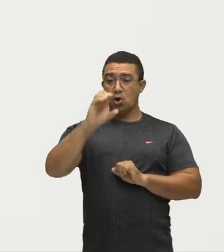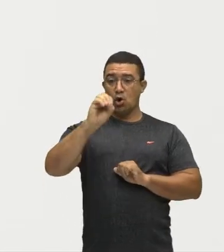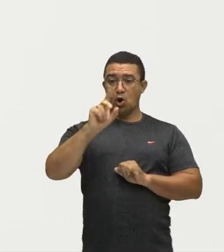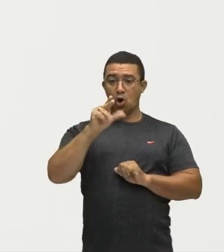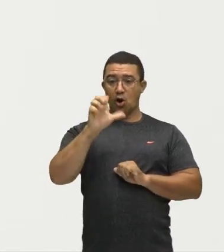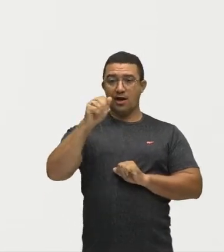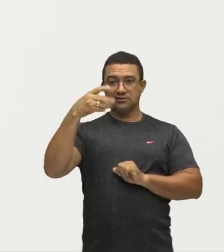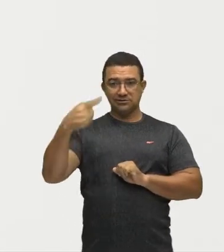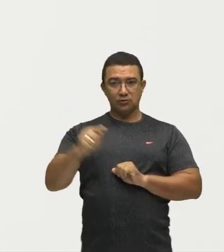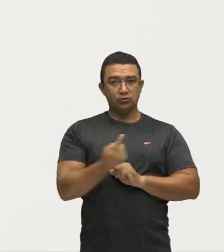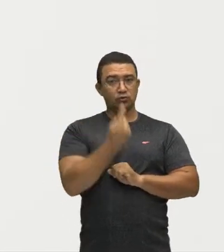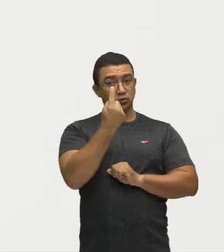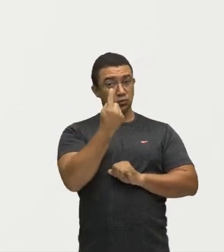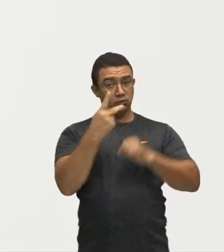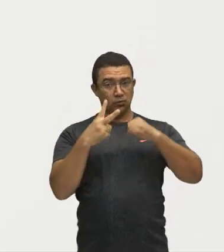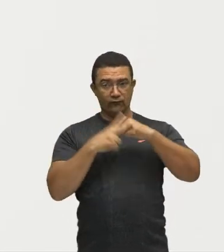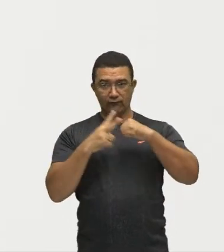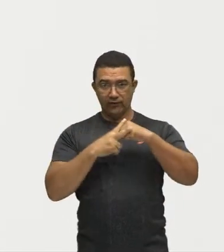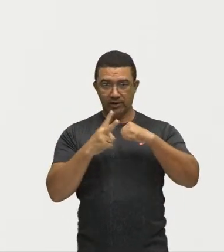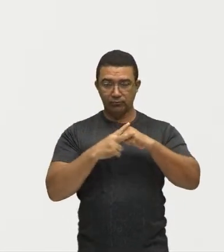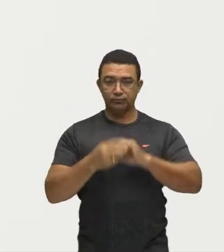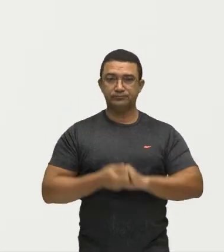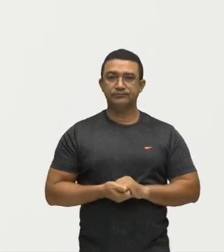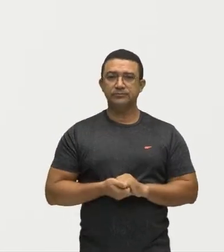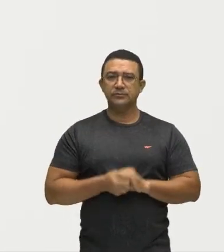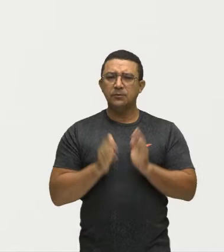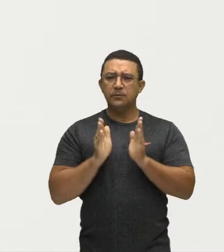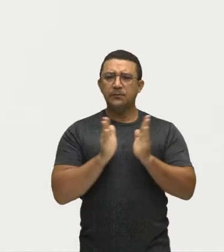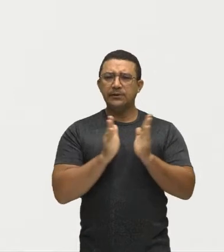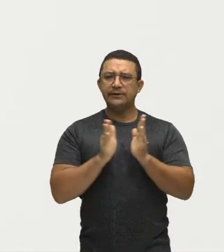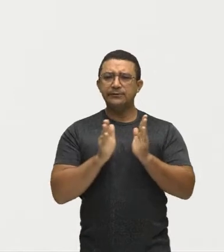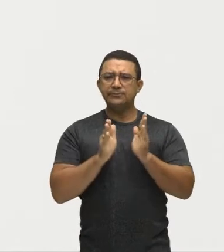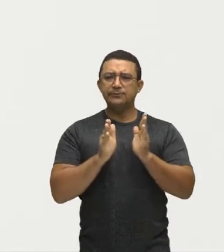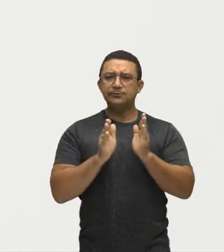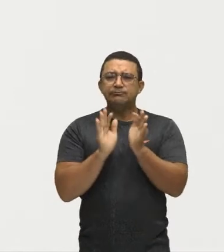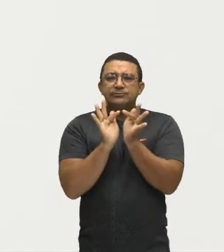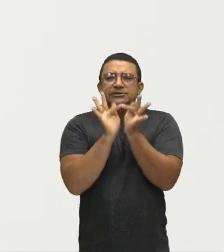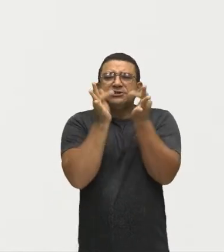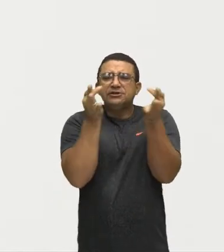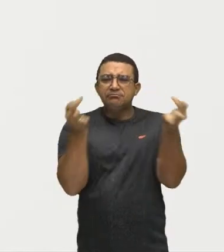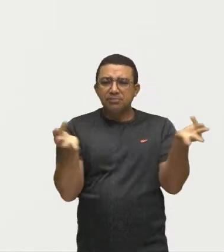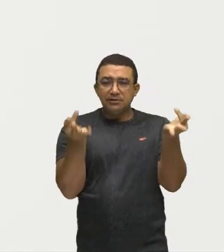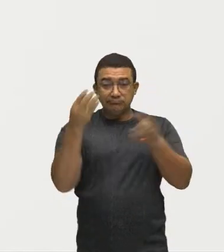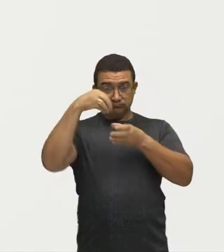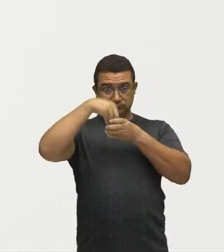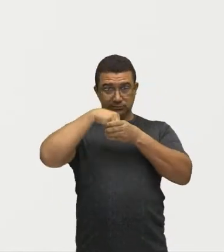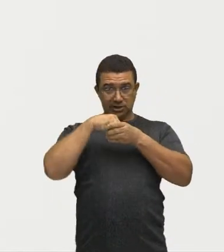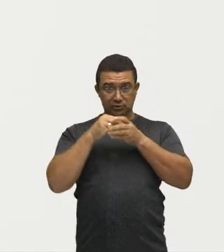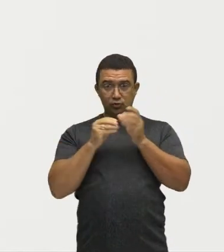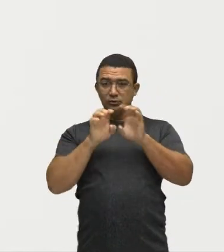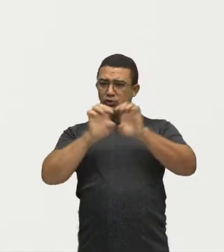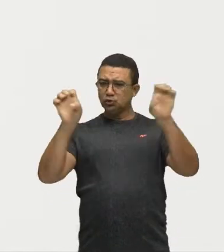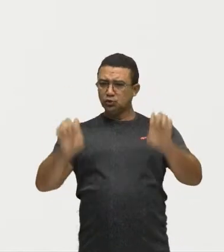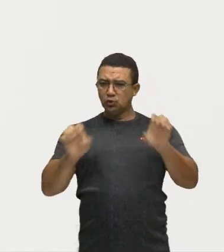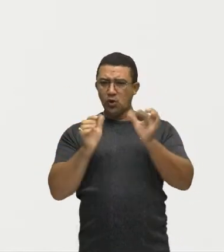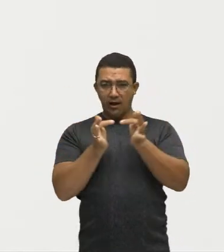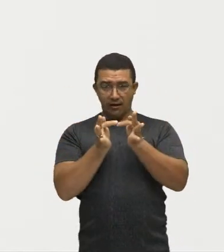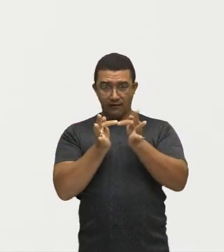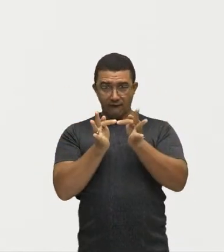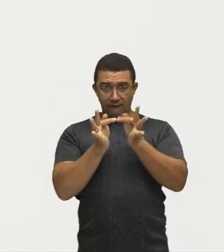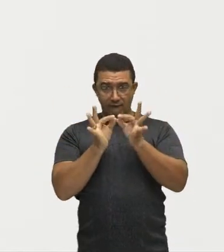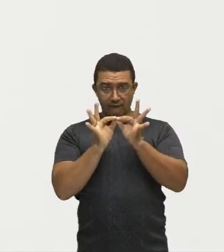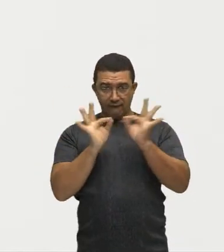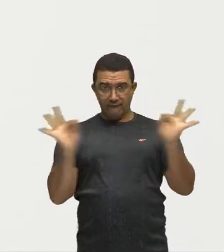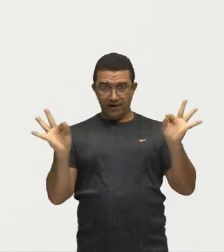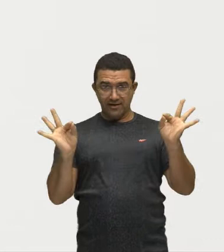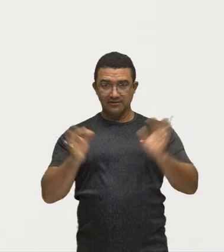vamos falar sobre período simples. Período simples. Período simples ele é